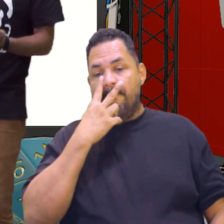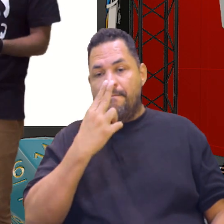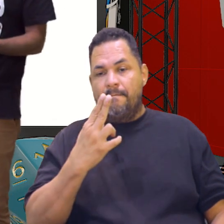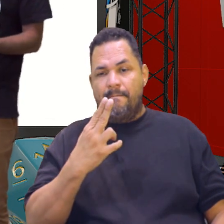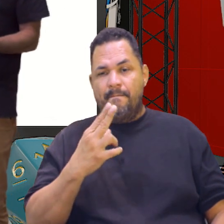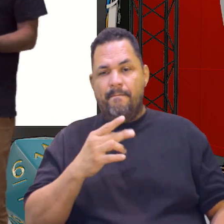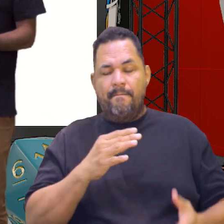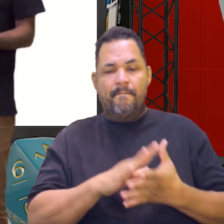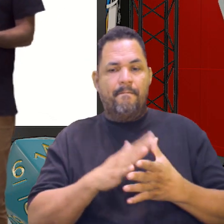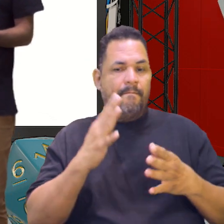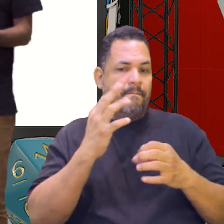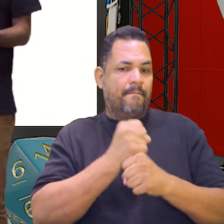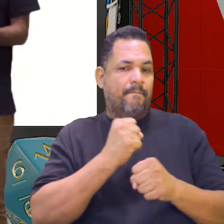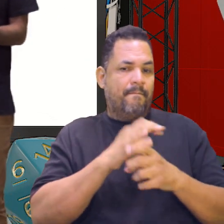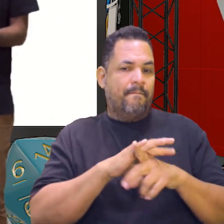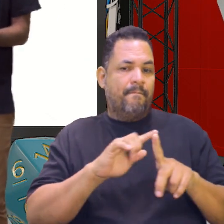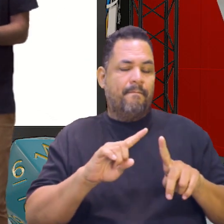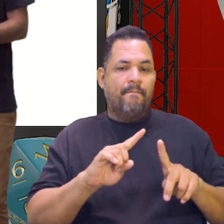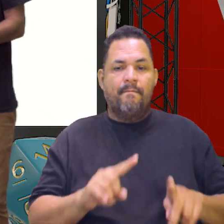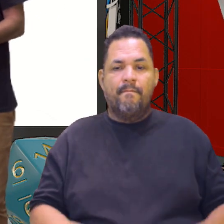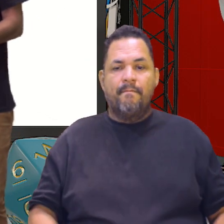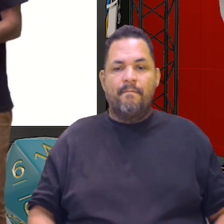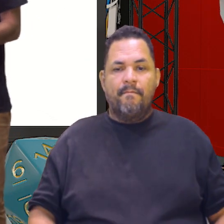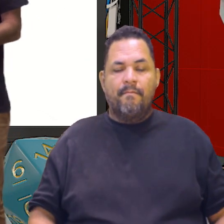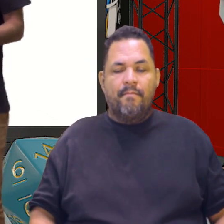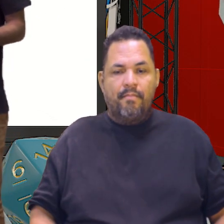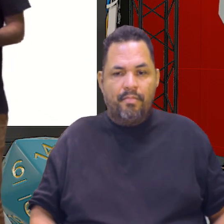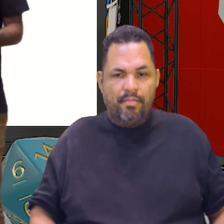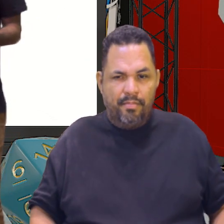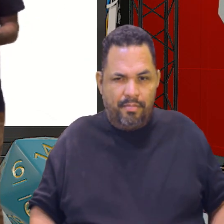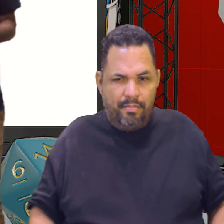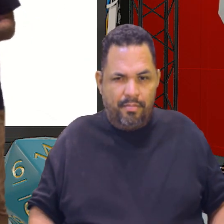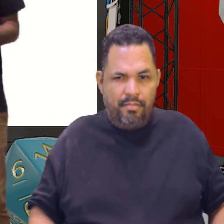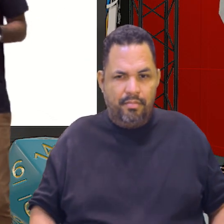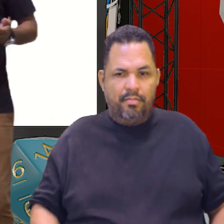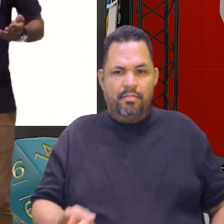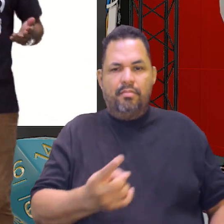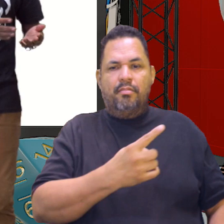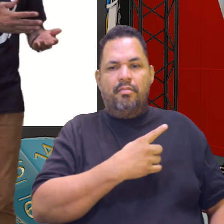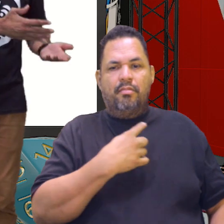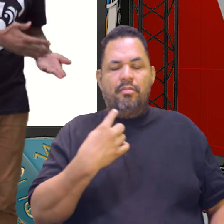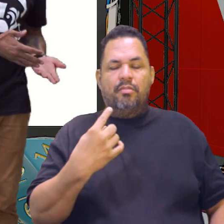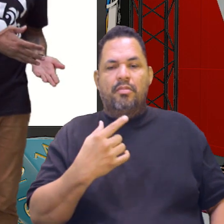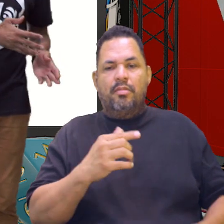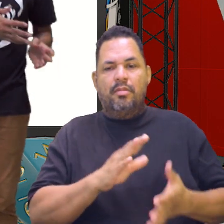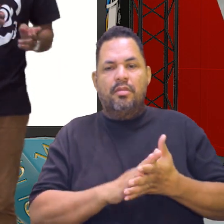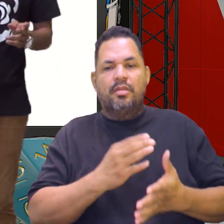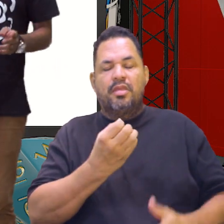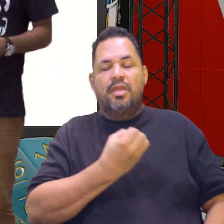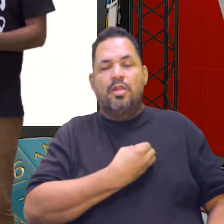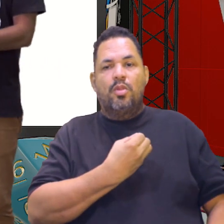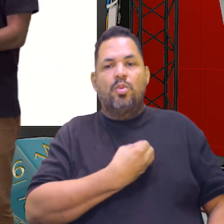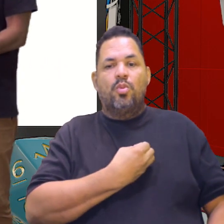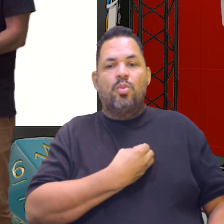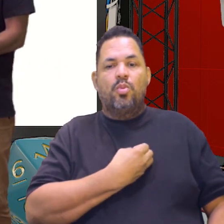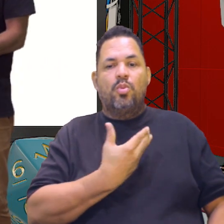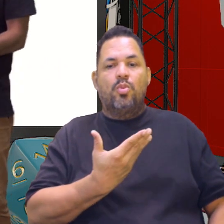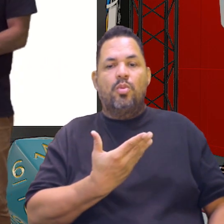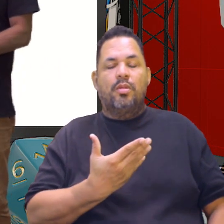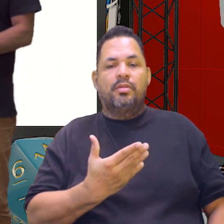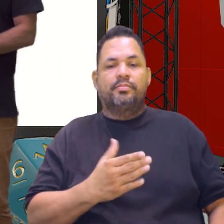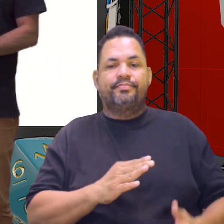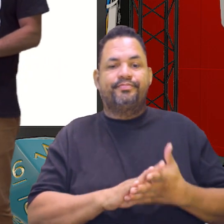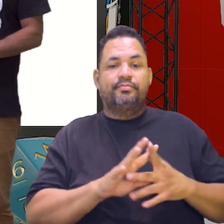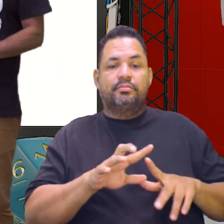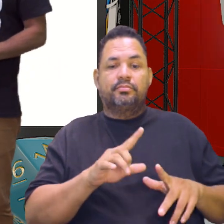estamos fazendo conta com elas. Nós não fazemos conta com a letra, nós fazemos conta com os coeficientes numéricos, mas só de ter uma